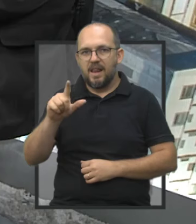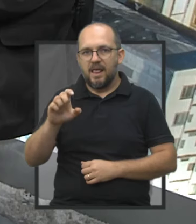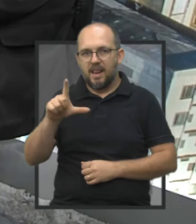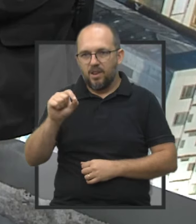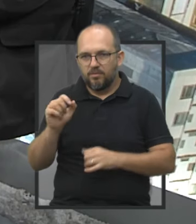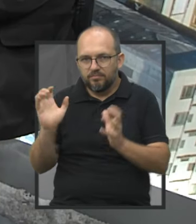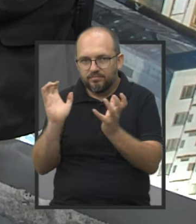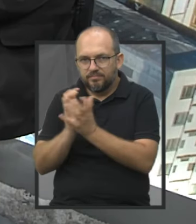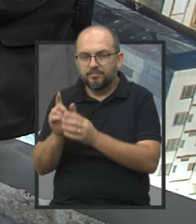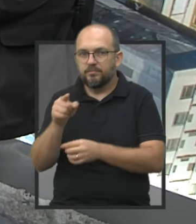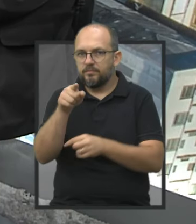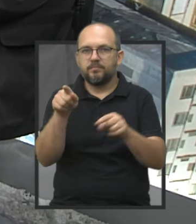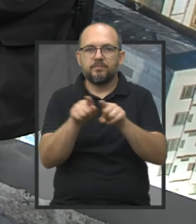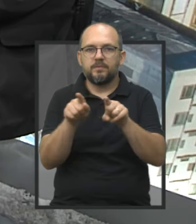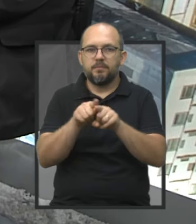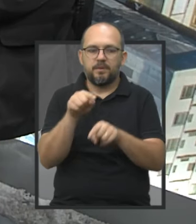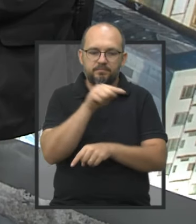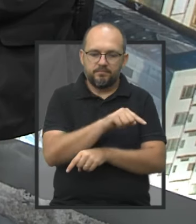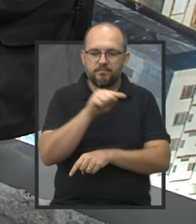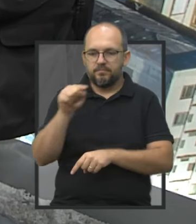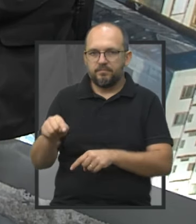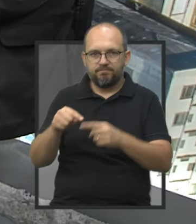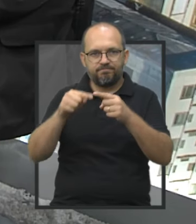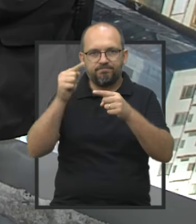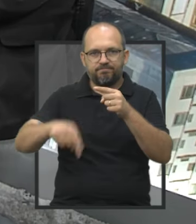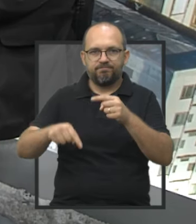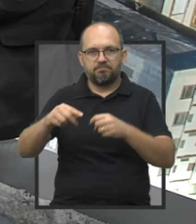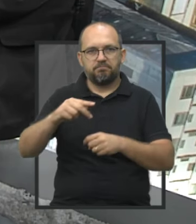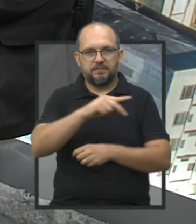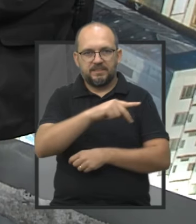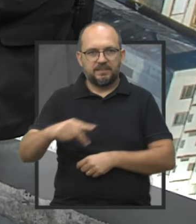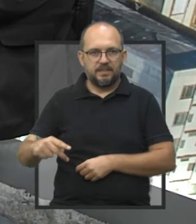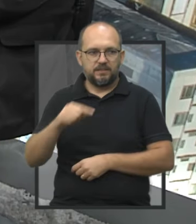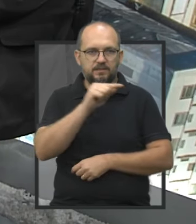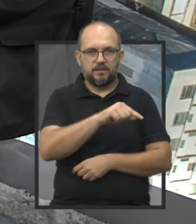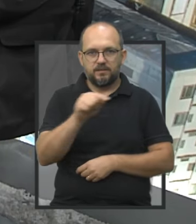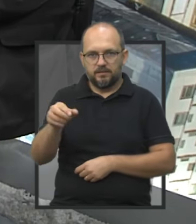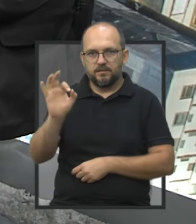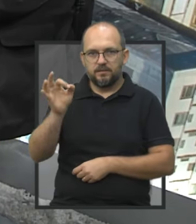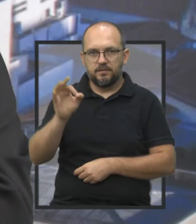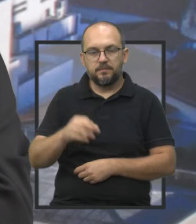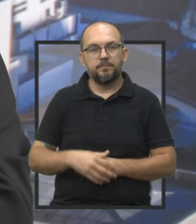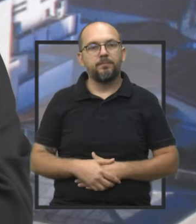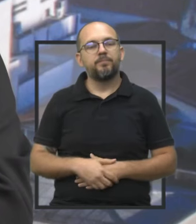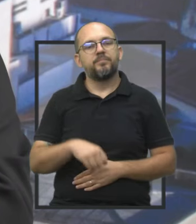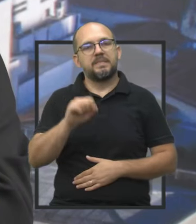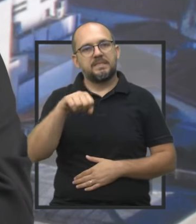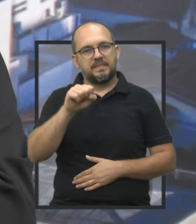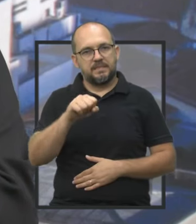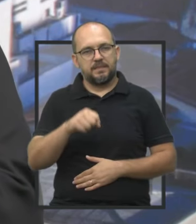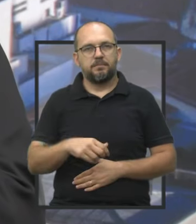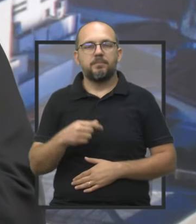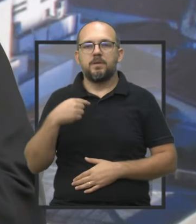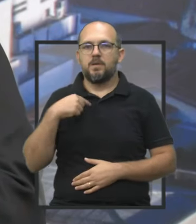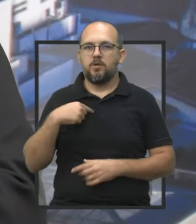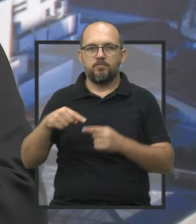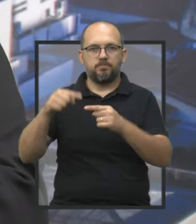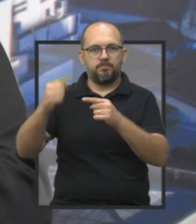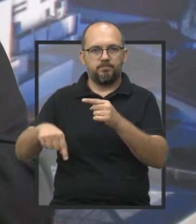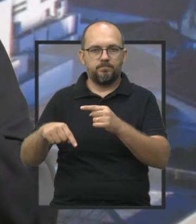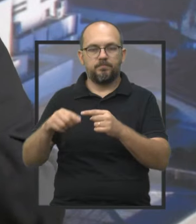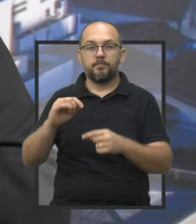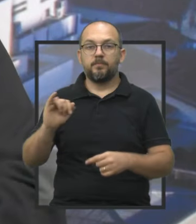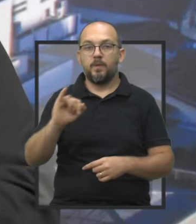senhor também tem divergido da condução dos presidentes dessas SEIs, né, vereador? Sim, tenho divergido.